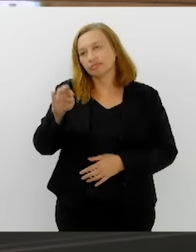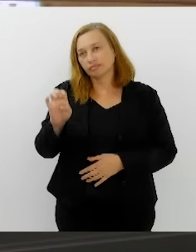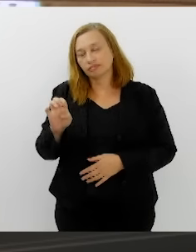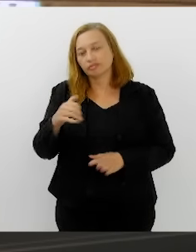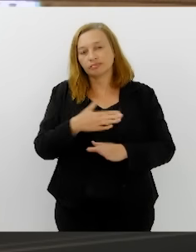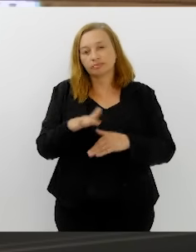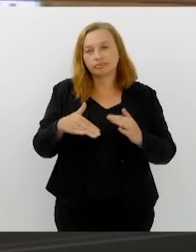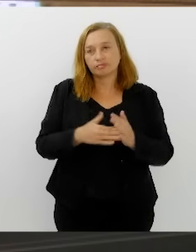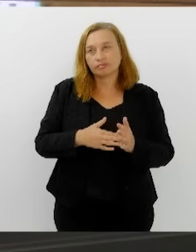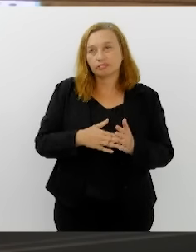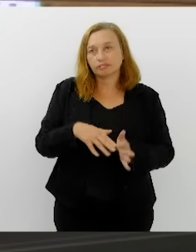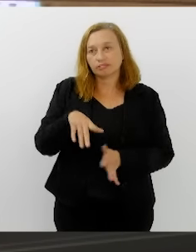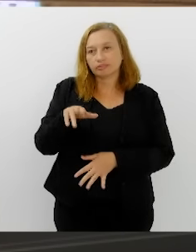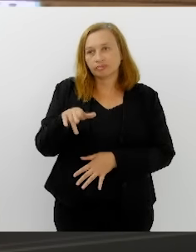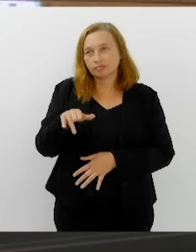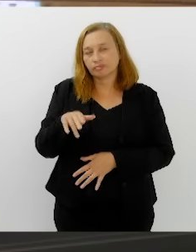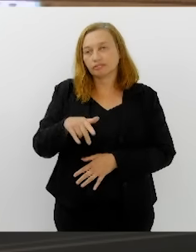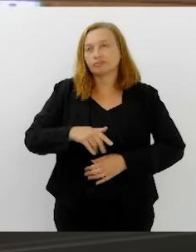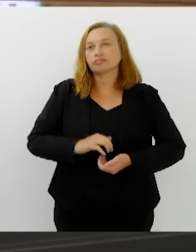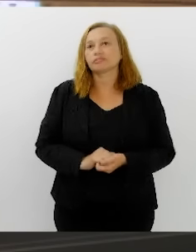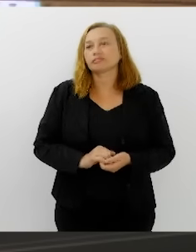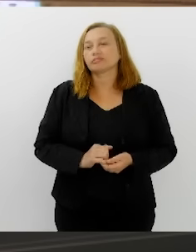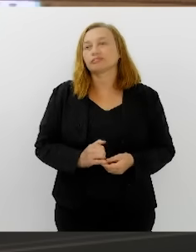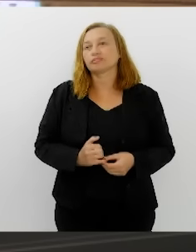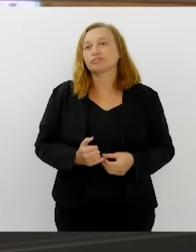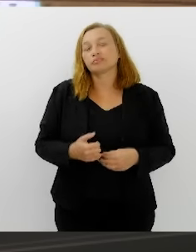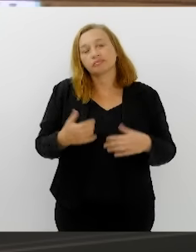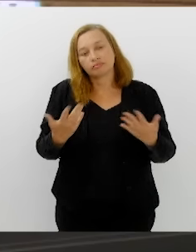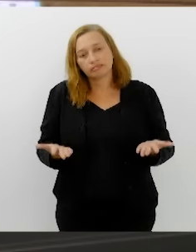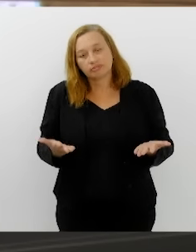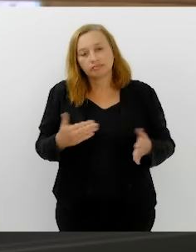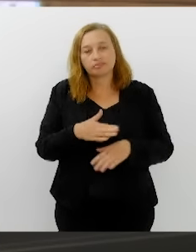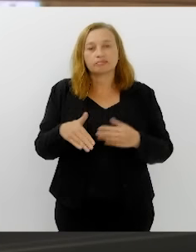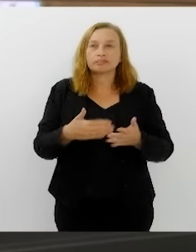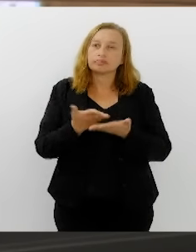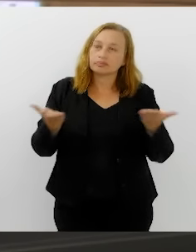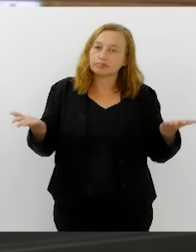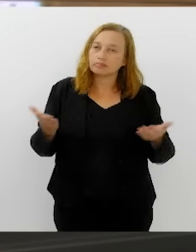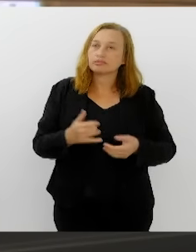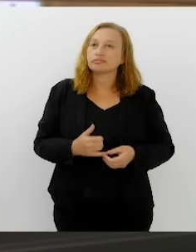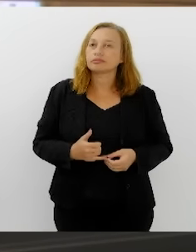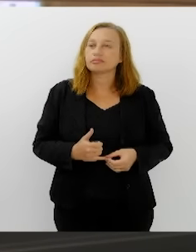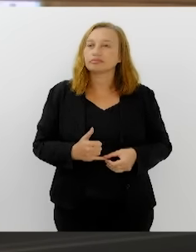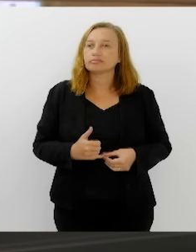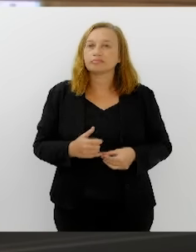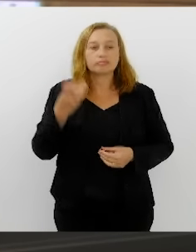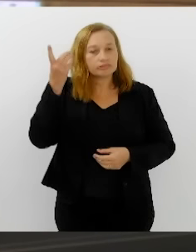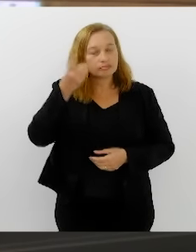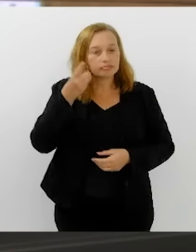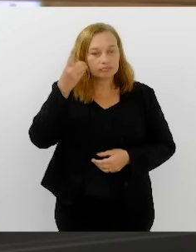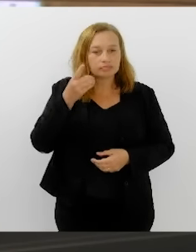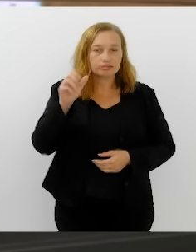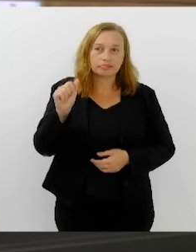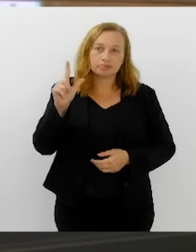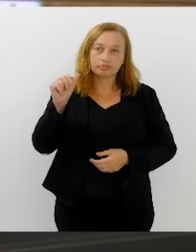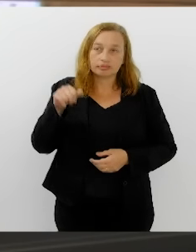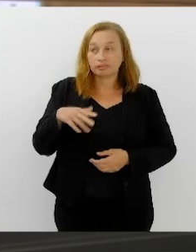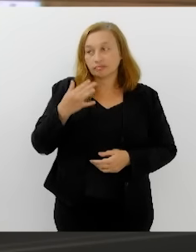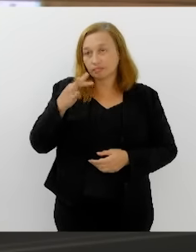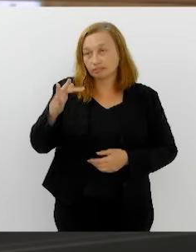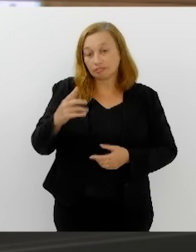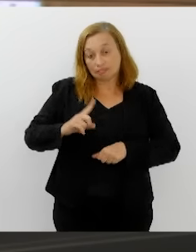irmãs da Ordem Segunda. Enfim, senhoras e senhores, deputado Alain, eu vou ser breve, né, do